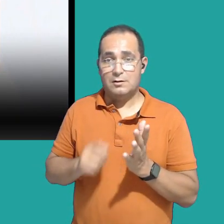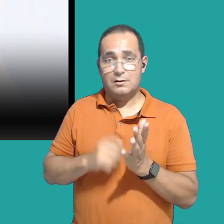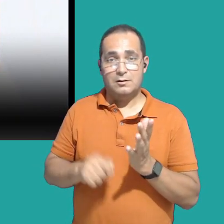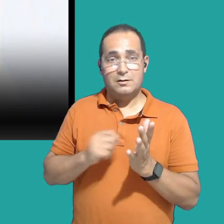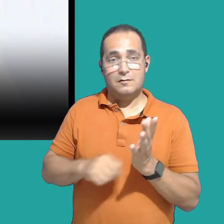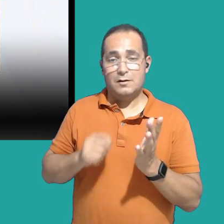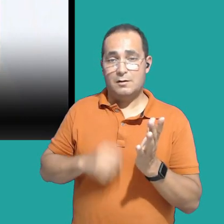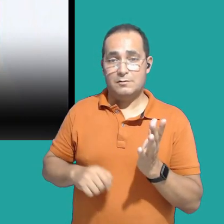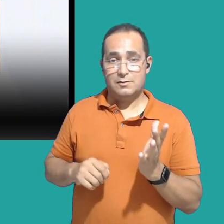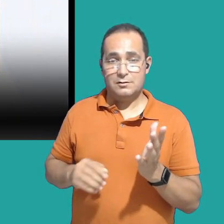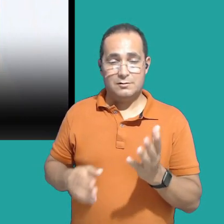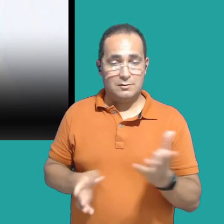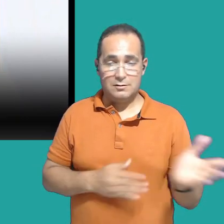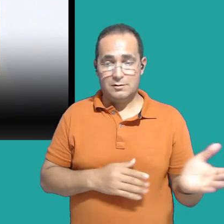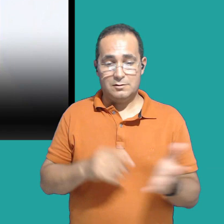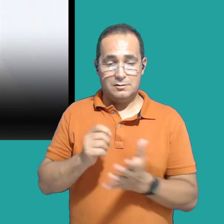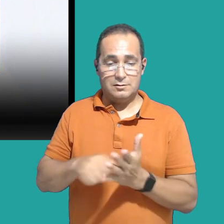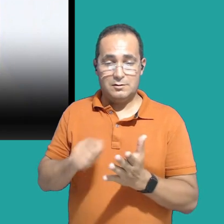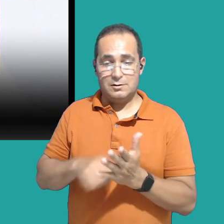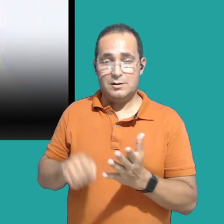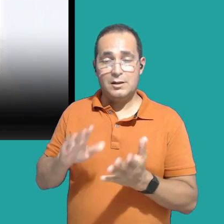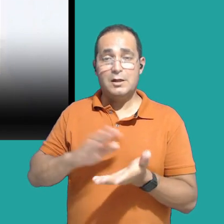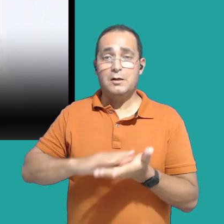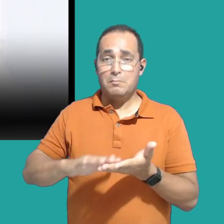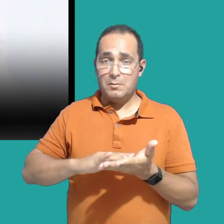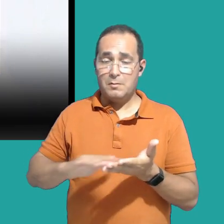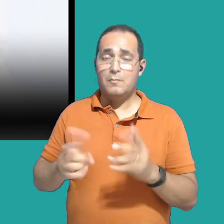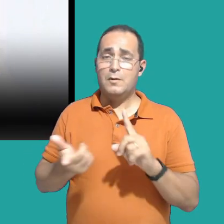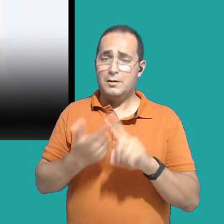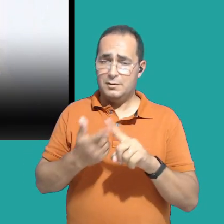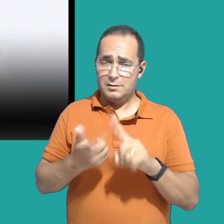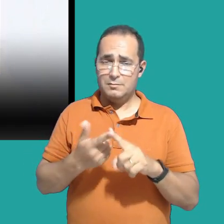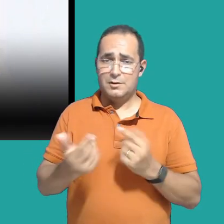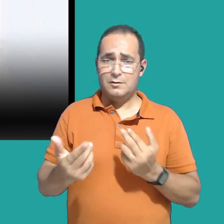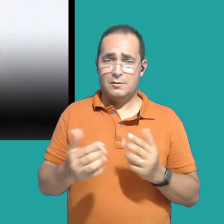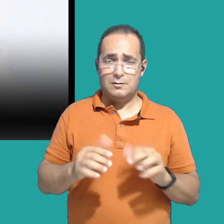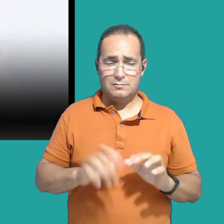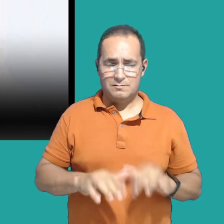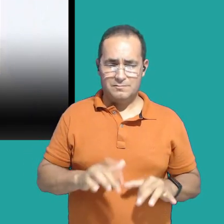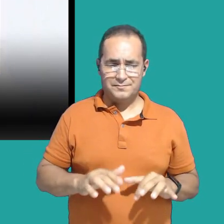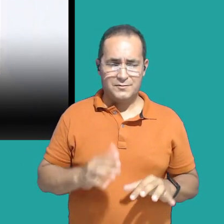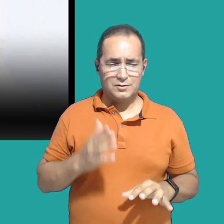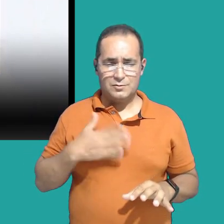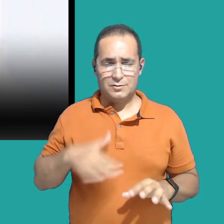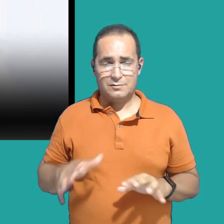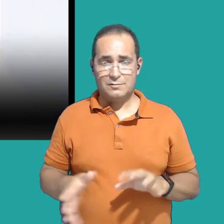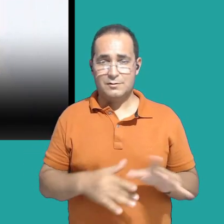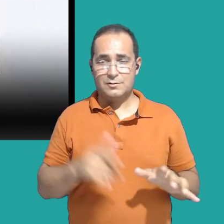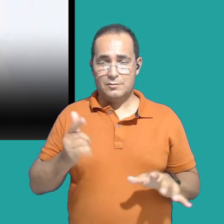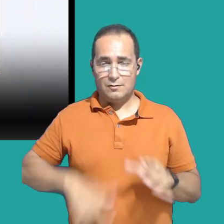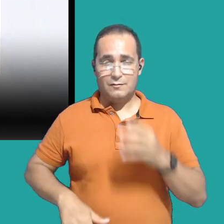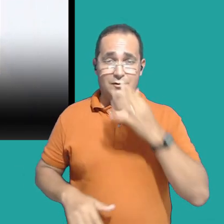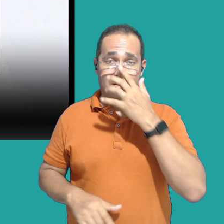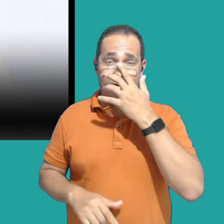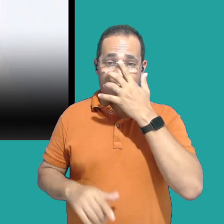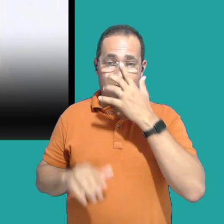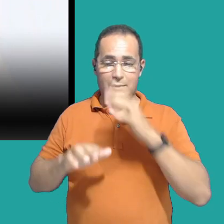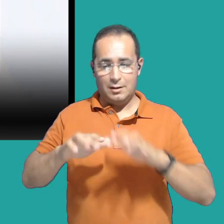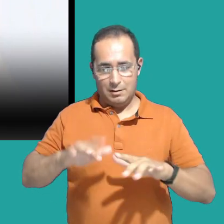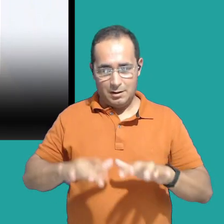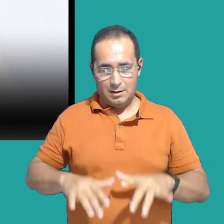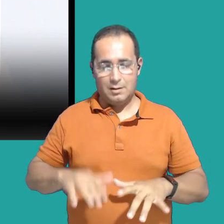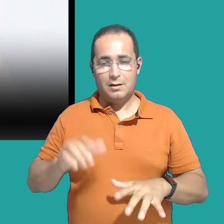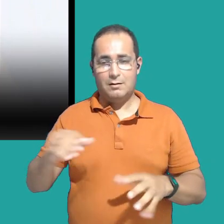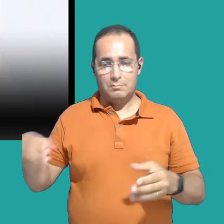Porque a gente assim vai rabiscando, vai rabiscando. E Então, muitas assim, vezes em braille também acontece isso. Eu faço uma coisa, não gostei, vou apagar, fazer de